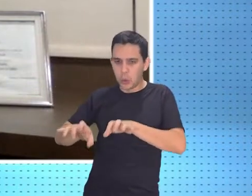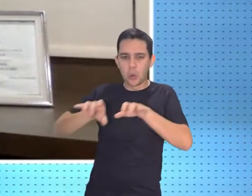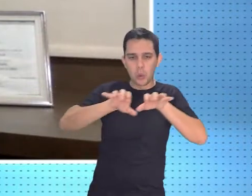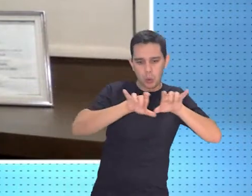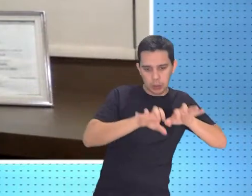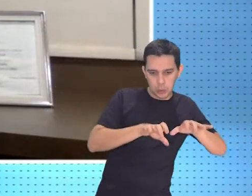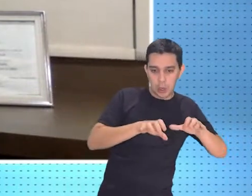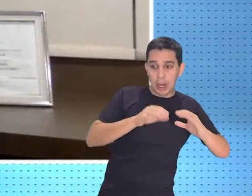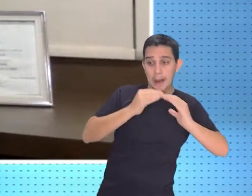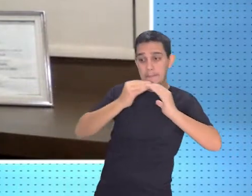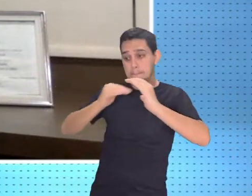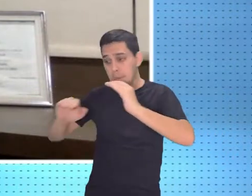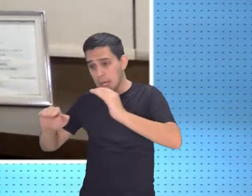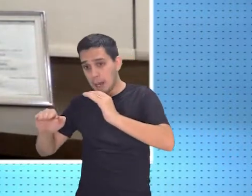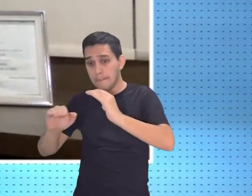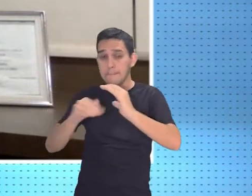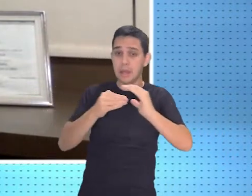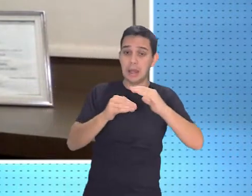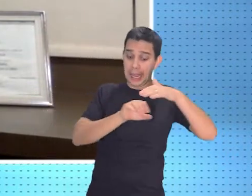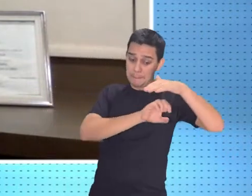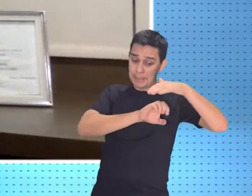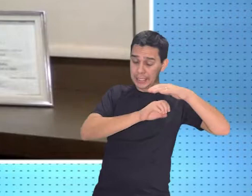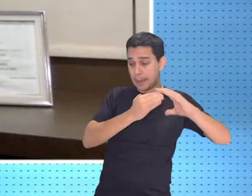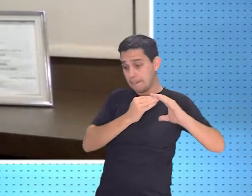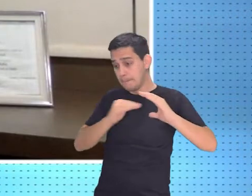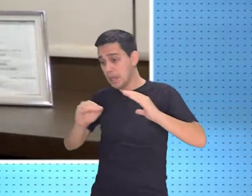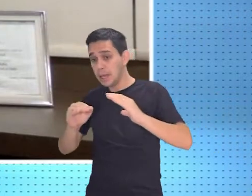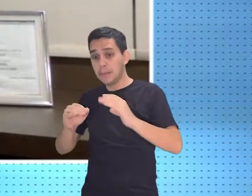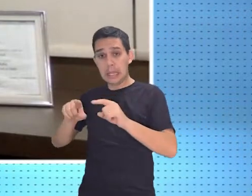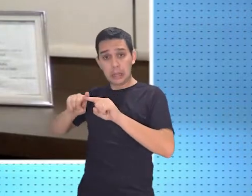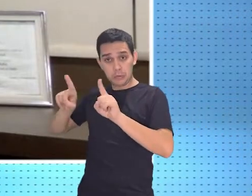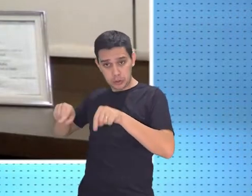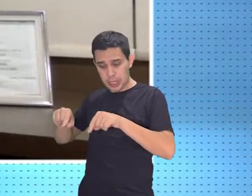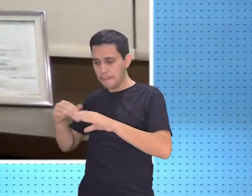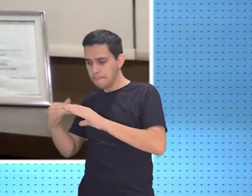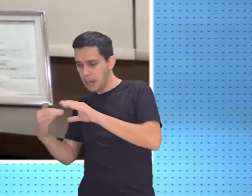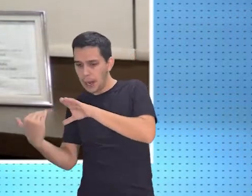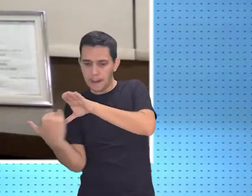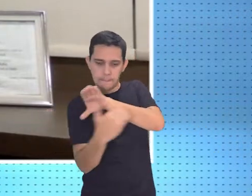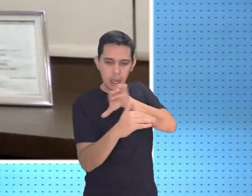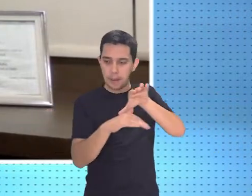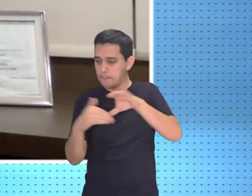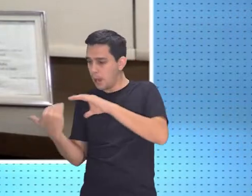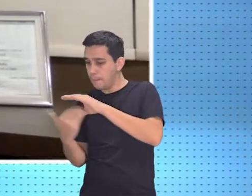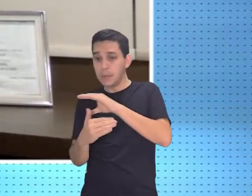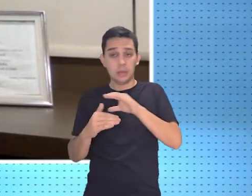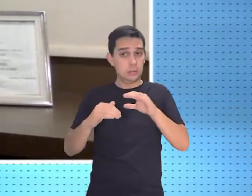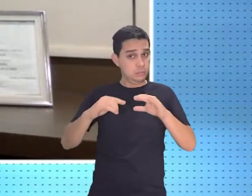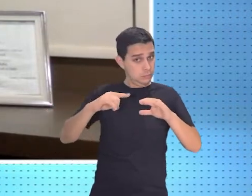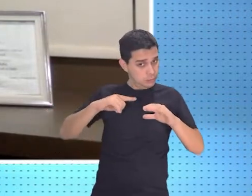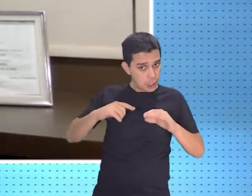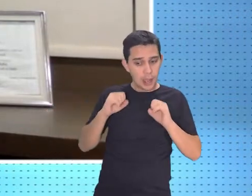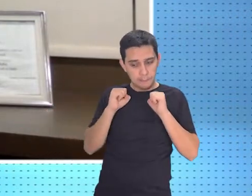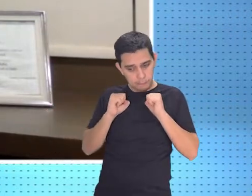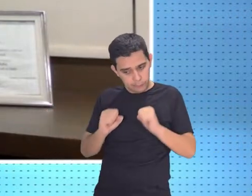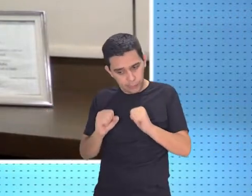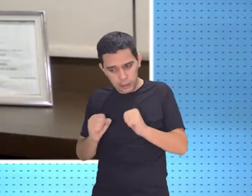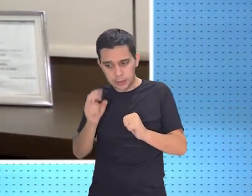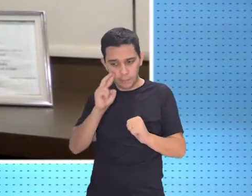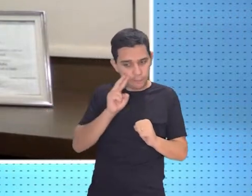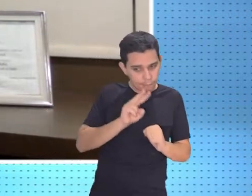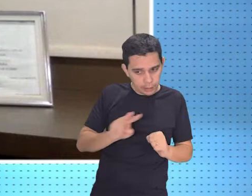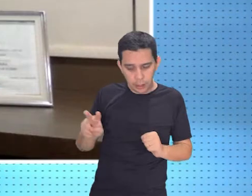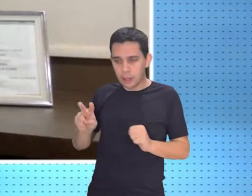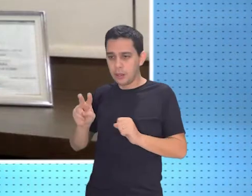e enviados pelos empregados, dentro do âmbito corporativo. Entende-se, inclusive, que